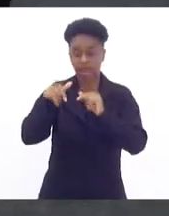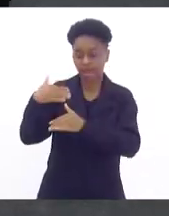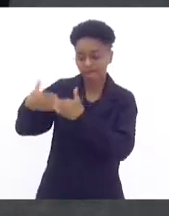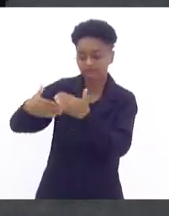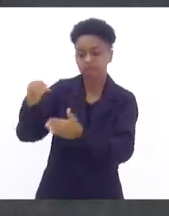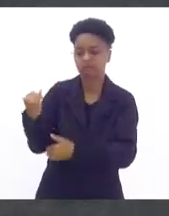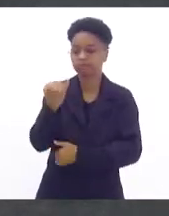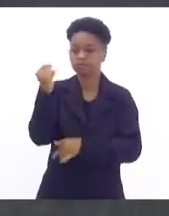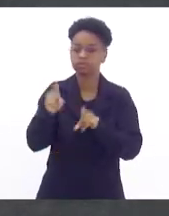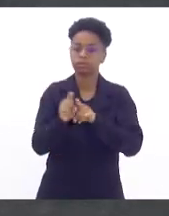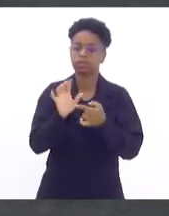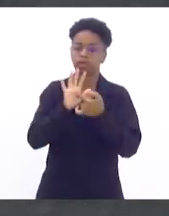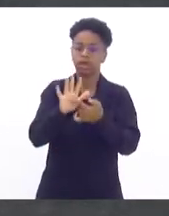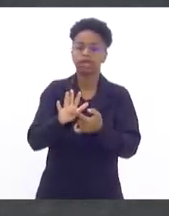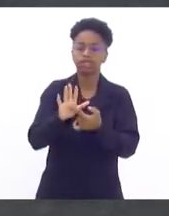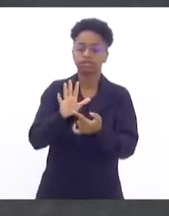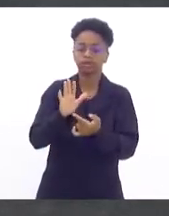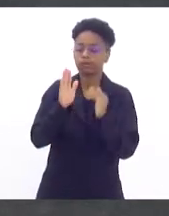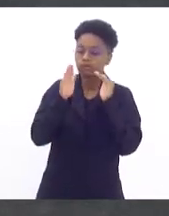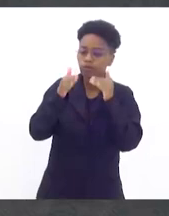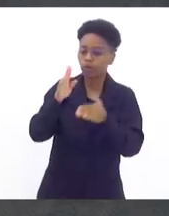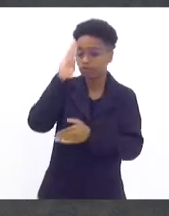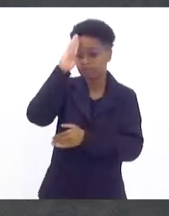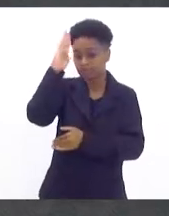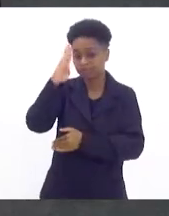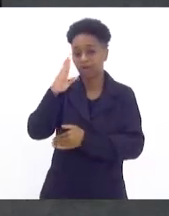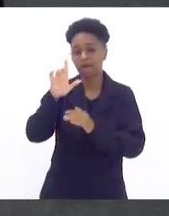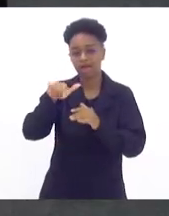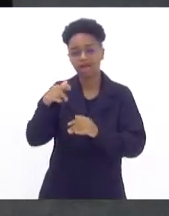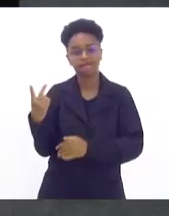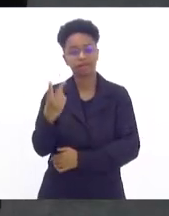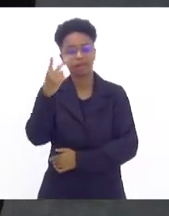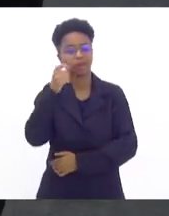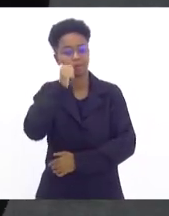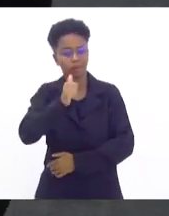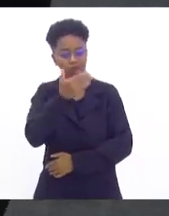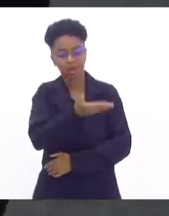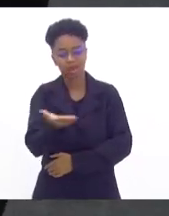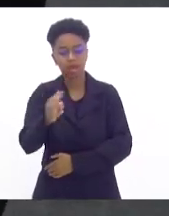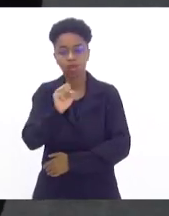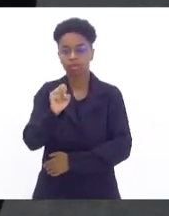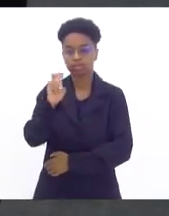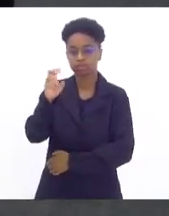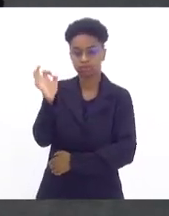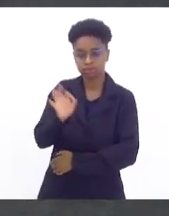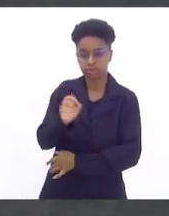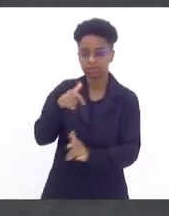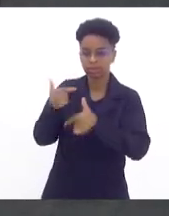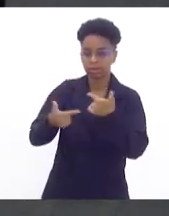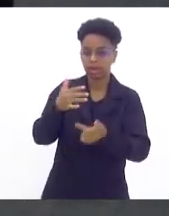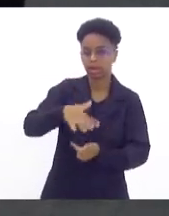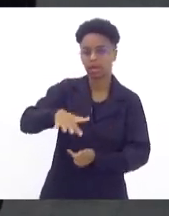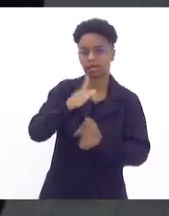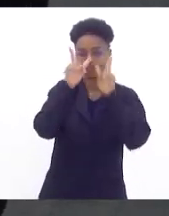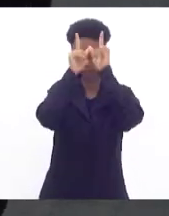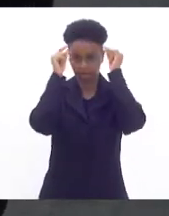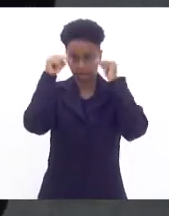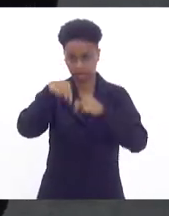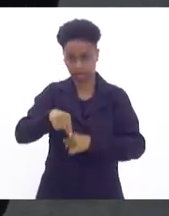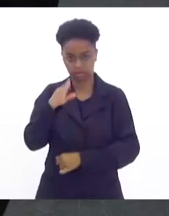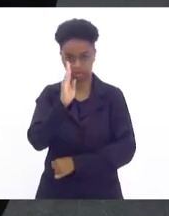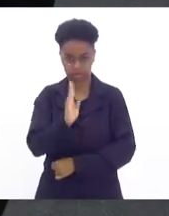central hoje para o reconhecimento dessas mulheres que são 85% na enfermagem hoje no nosso Brasil mas